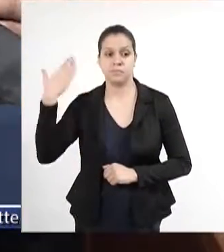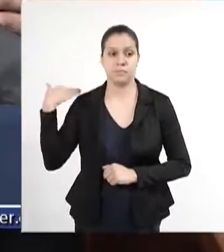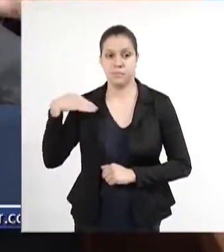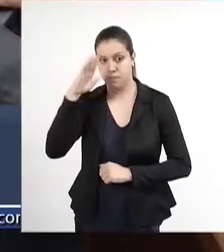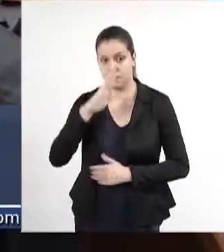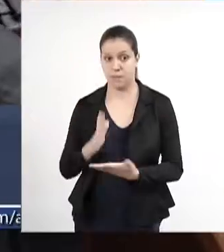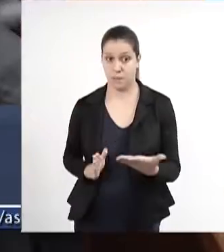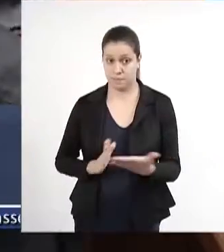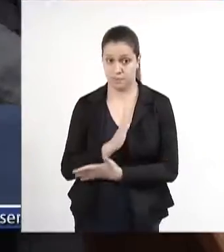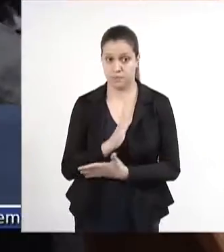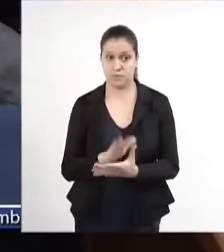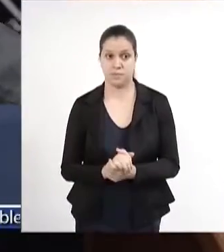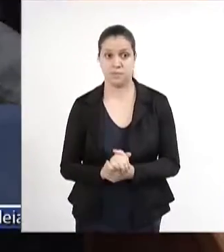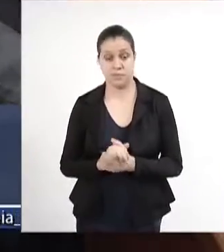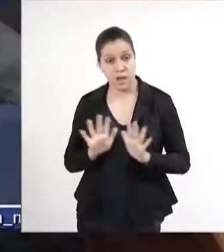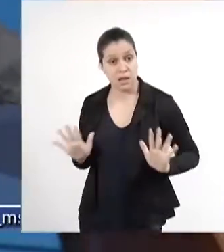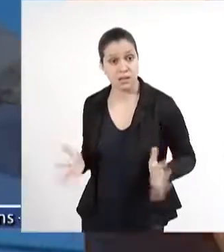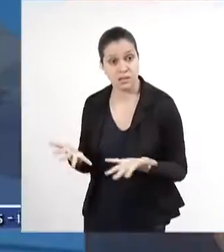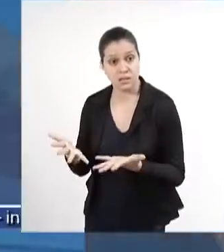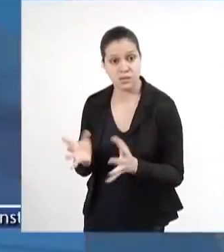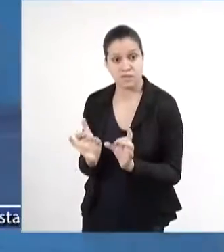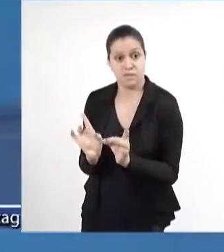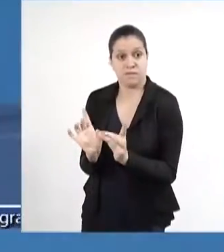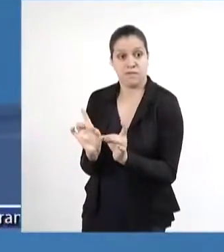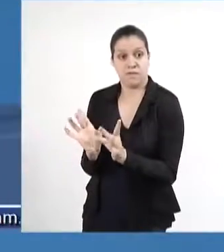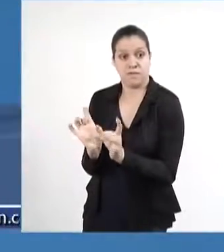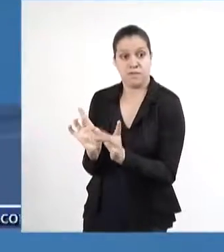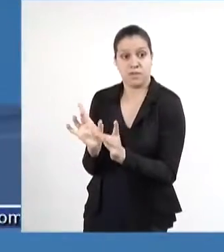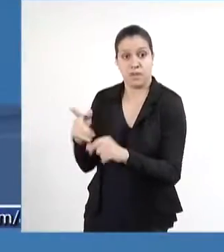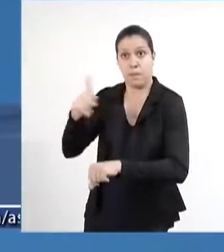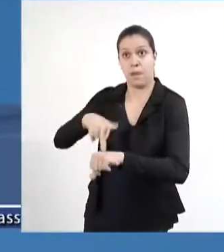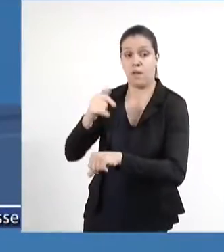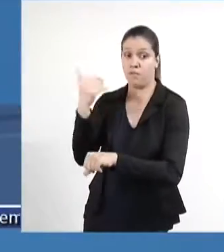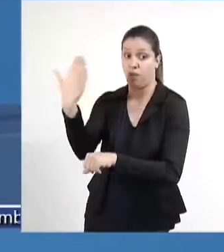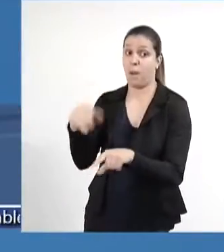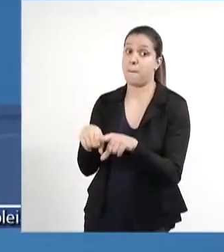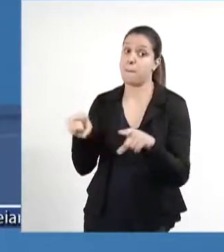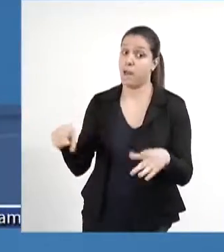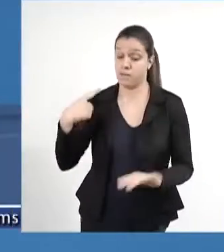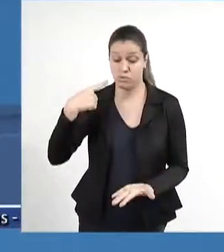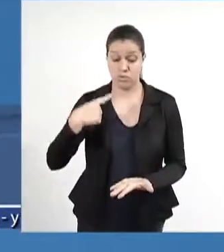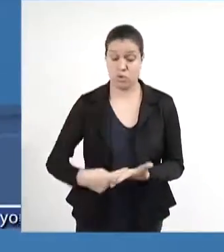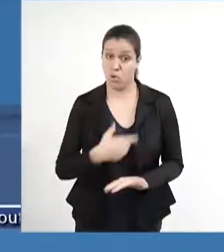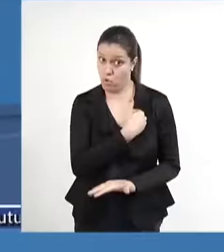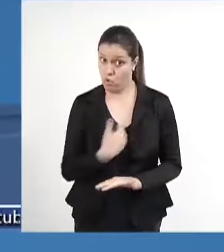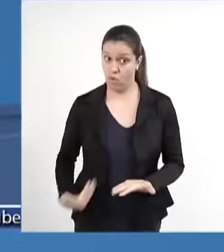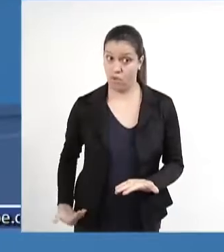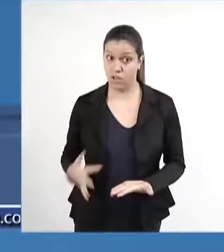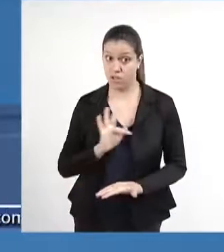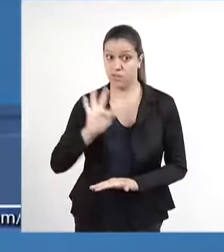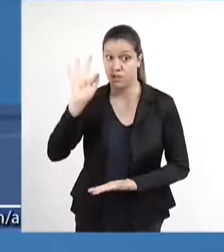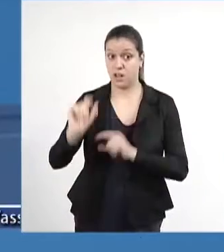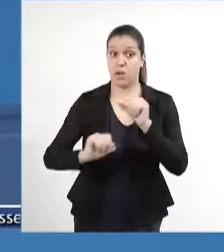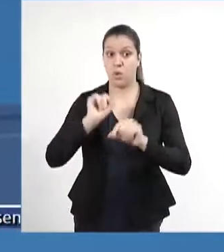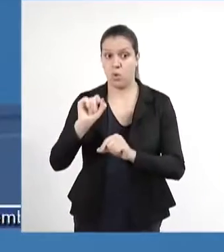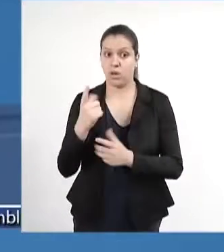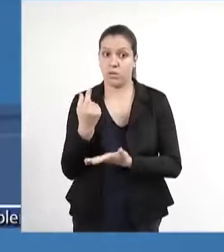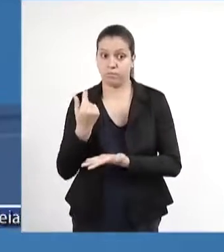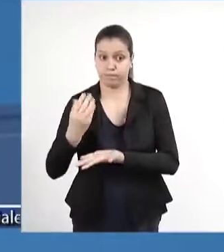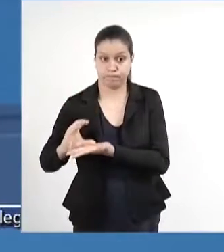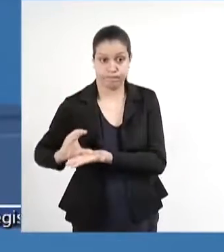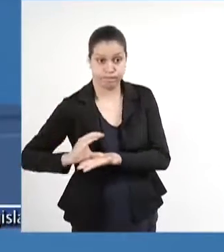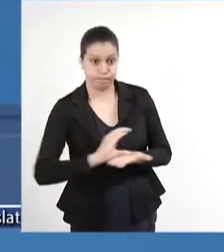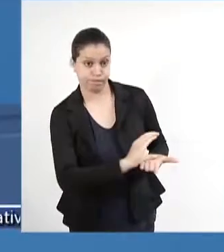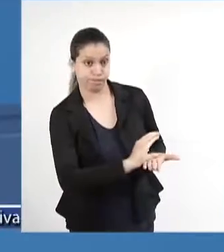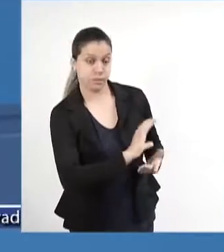para incentivar as exportações, mas com o compromisso do governo federal ressarcir os